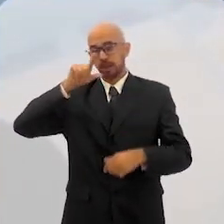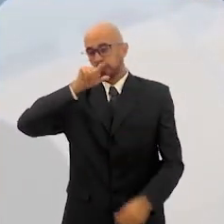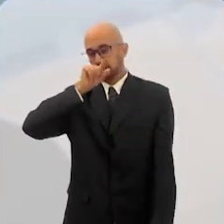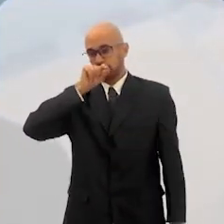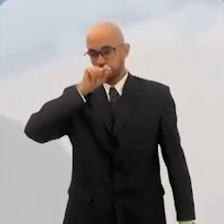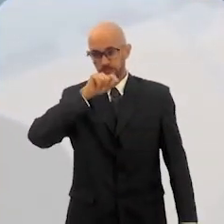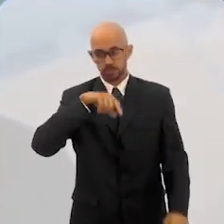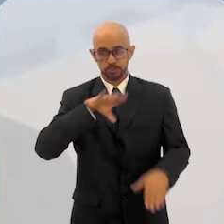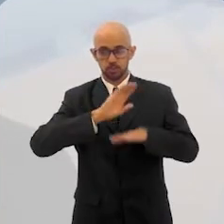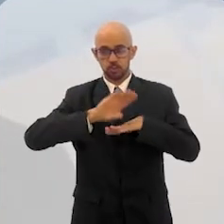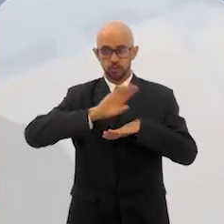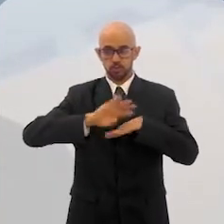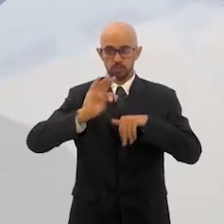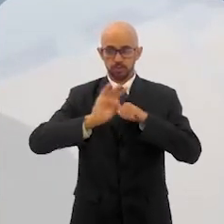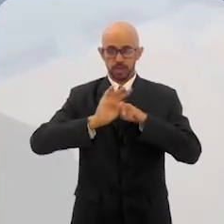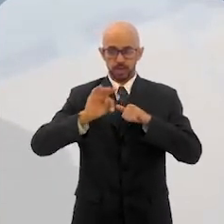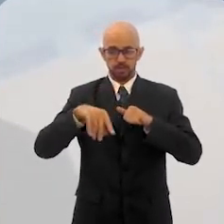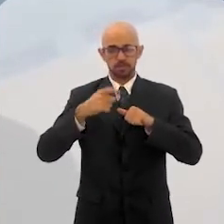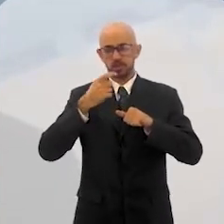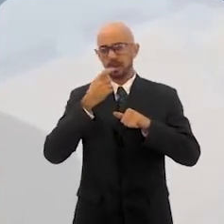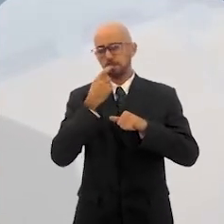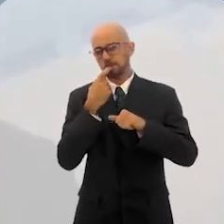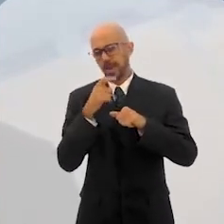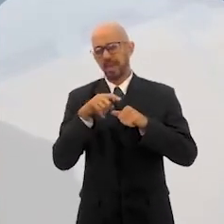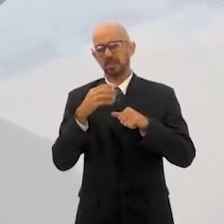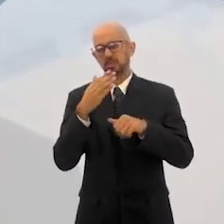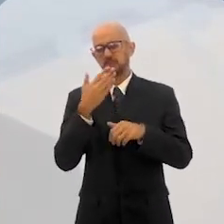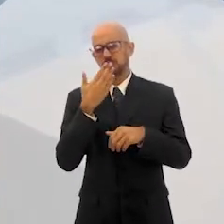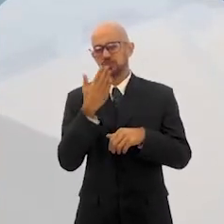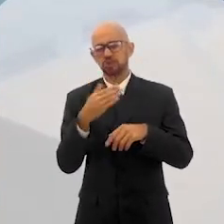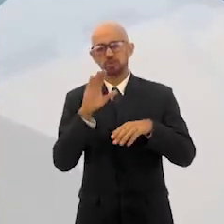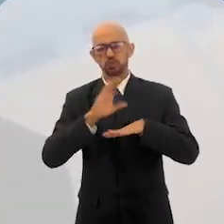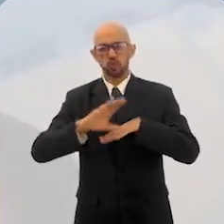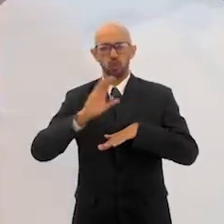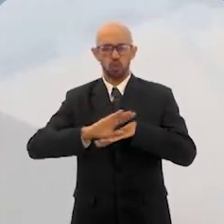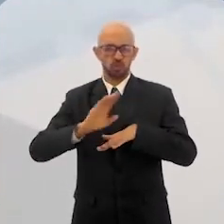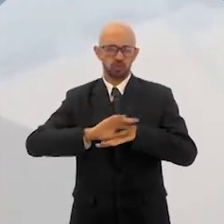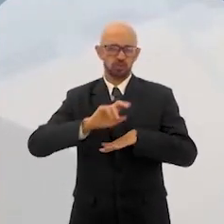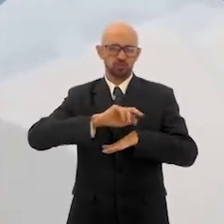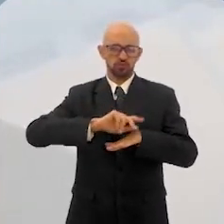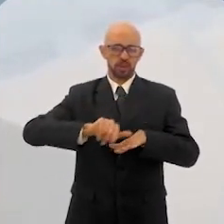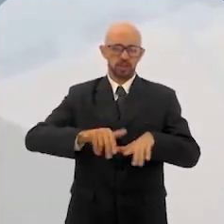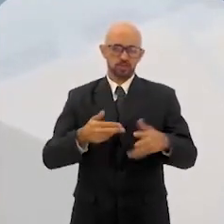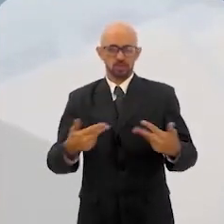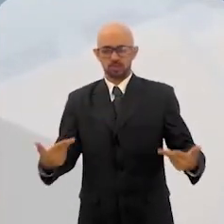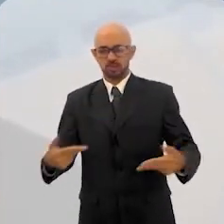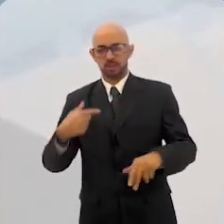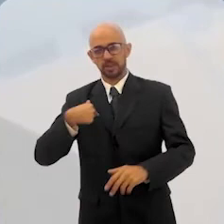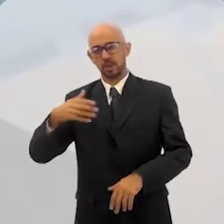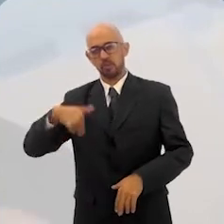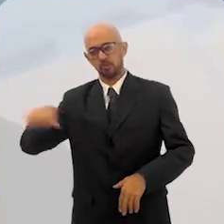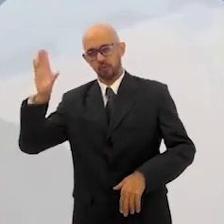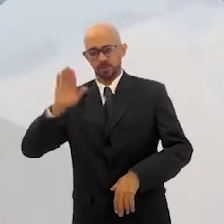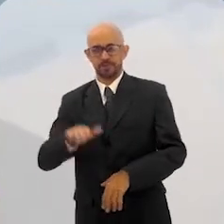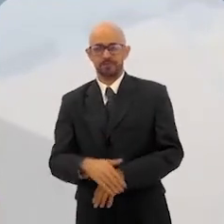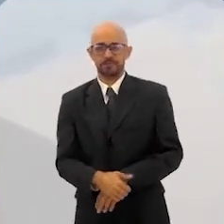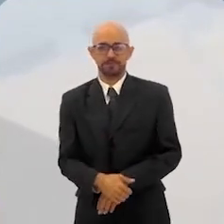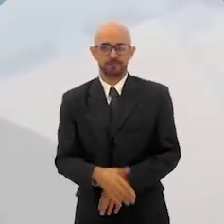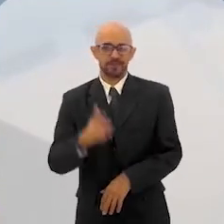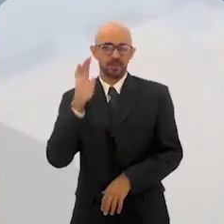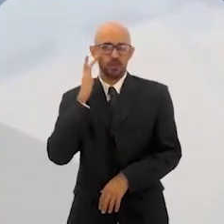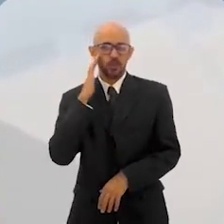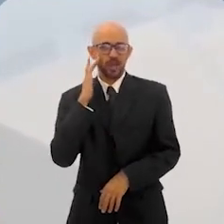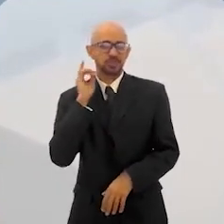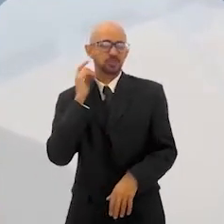em Química, pela proximidade, pelo tipo de curso, né, várias questões, e aí fui e acho